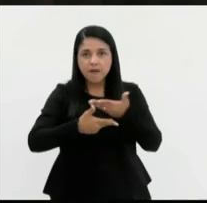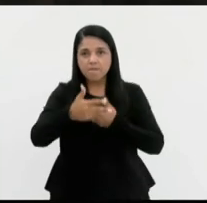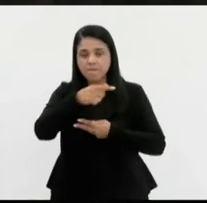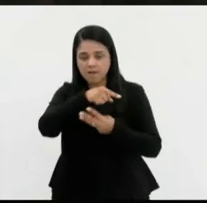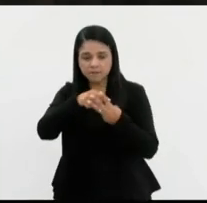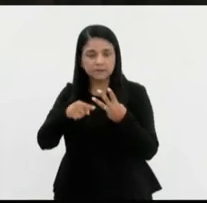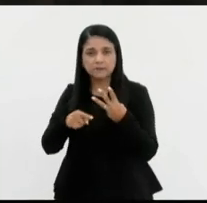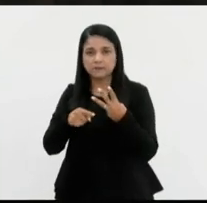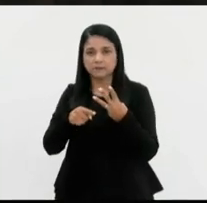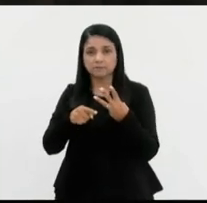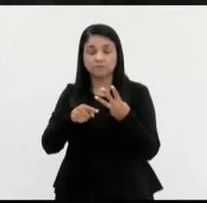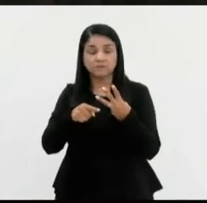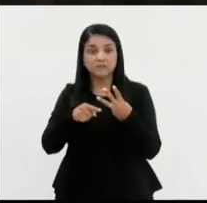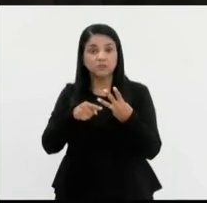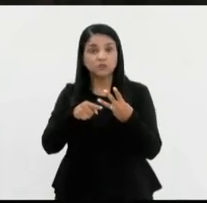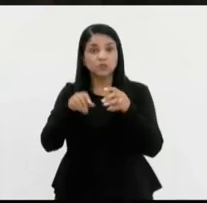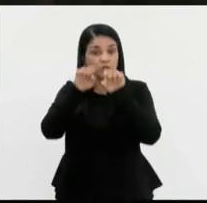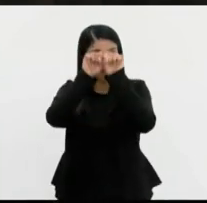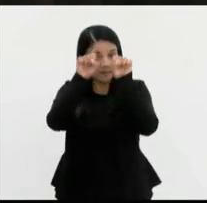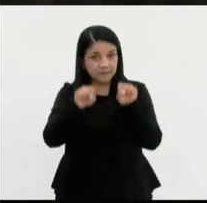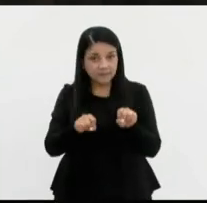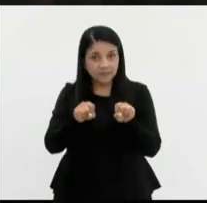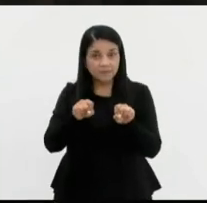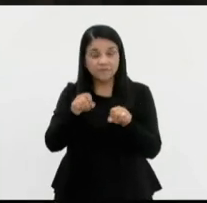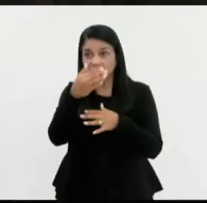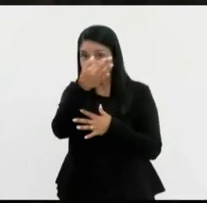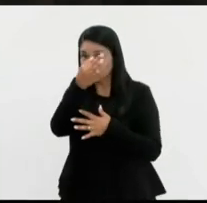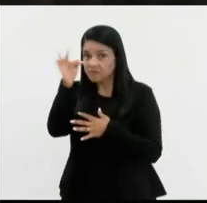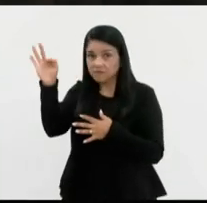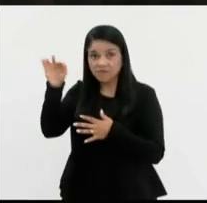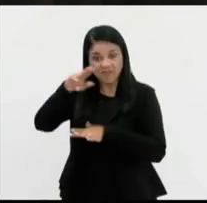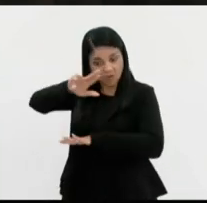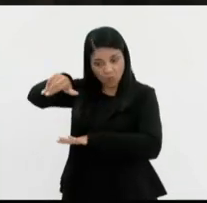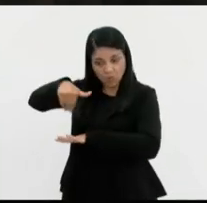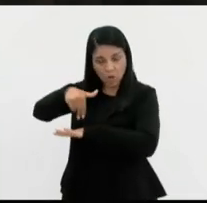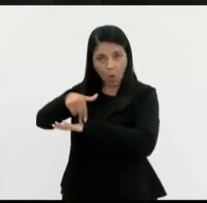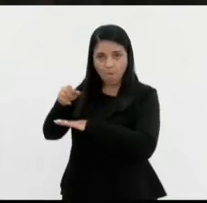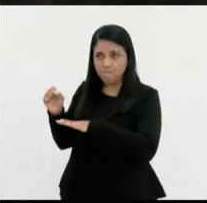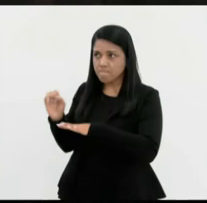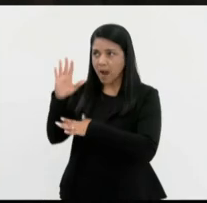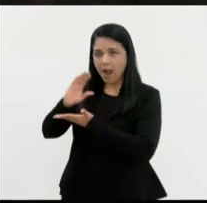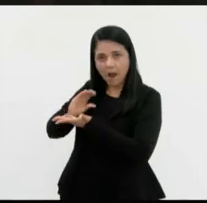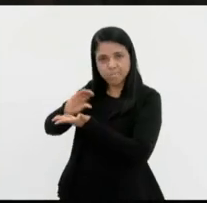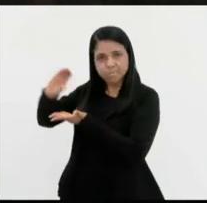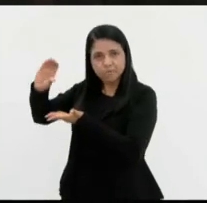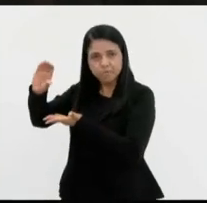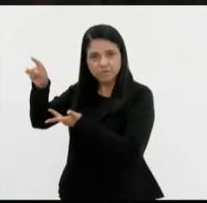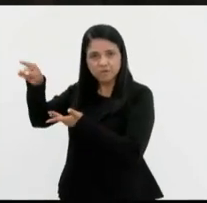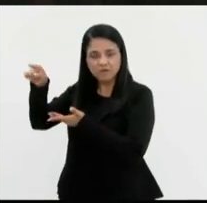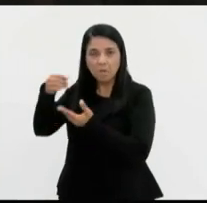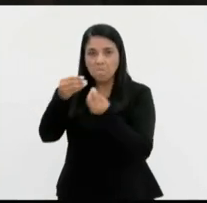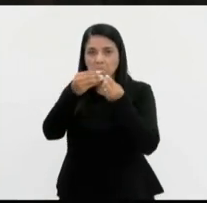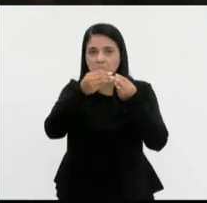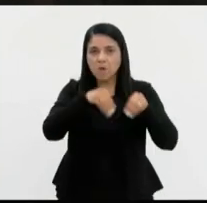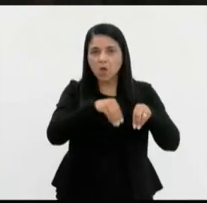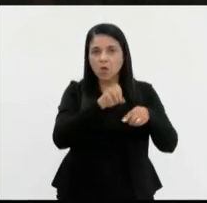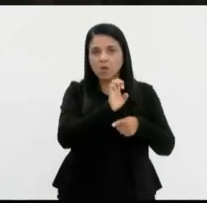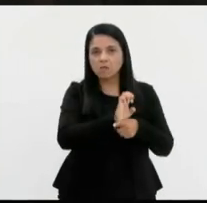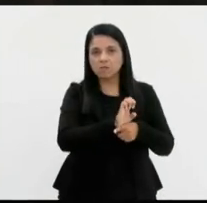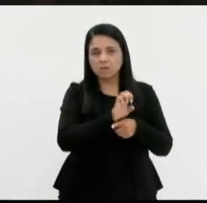sistema federativo a união se enriquecer com prejuízo de estados e